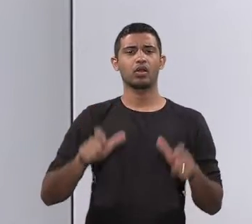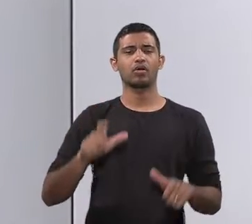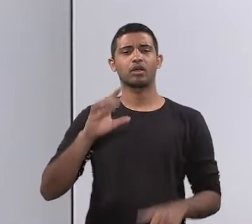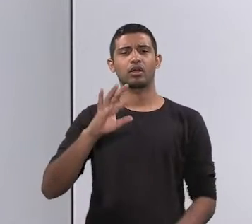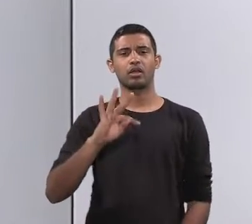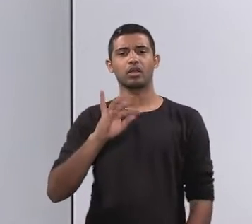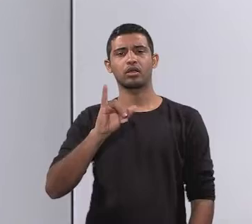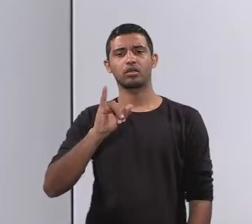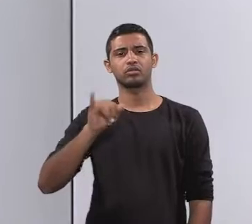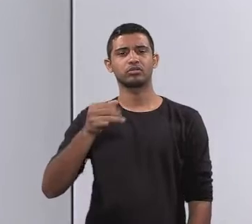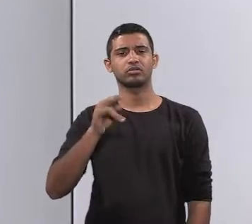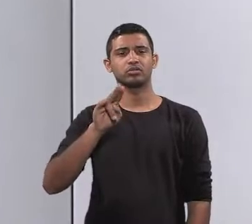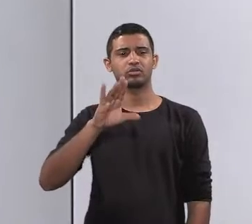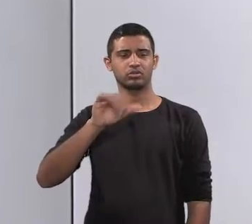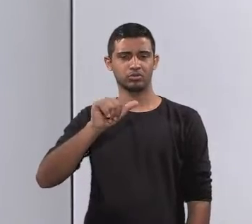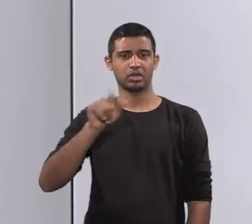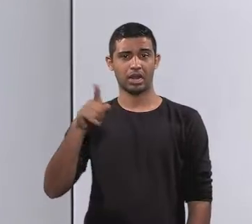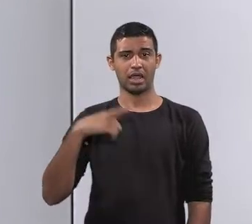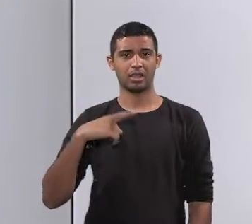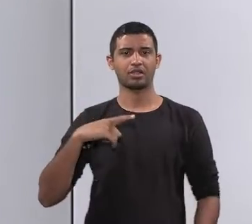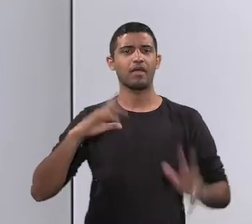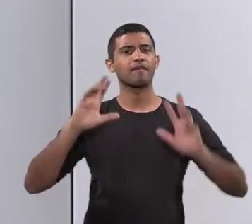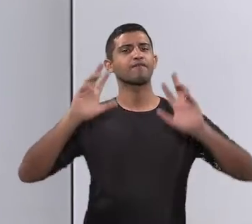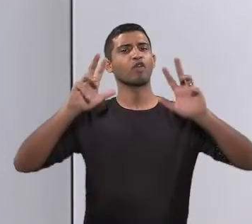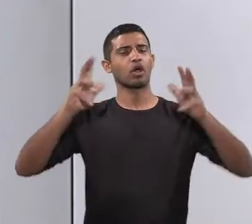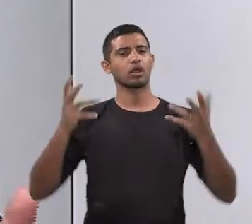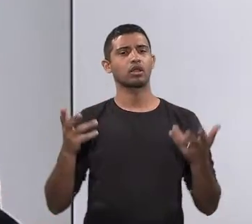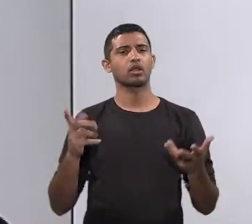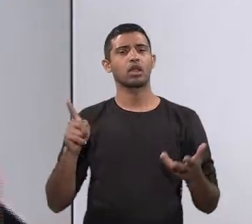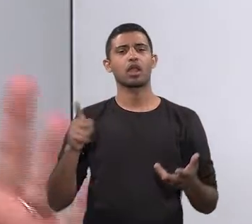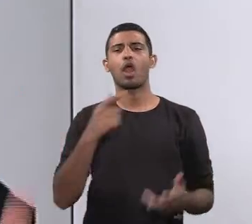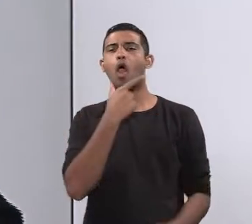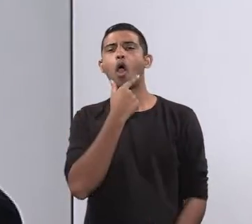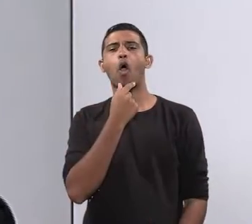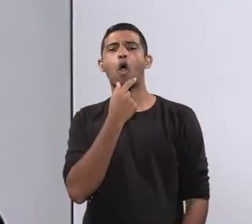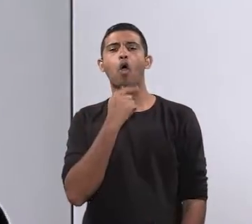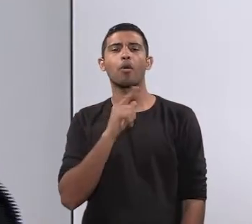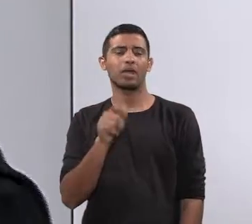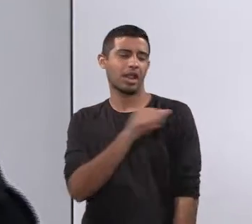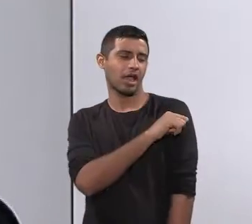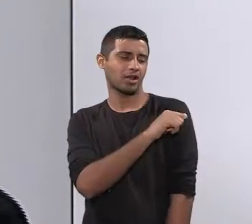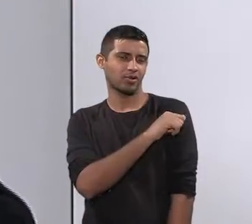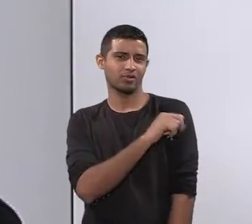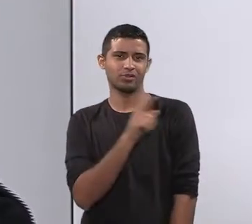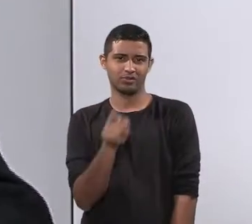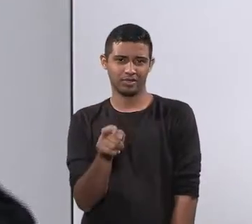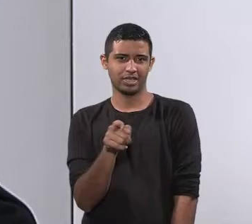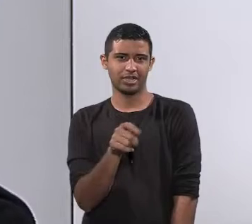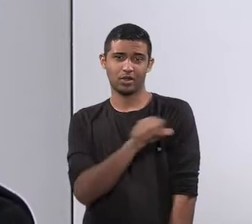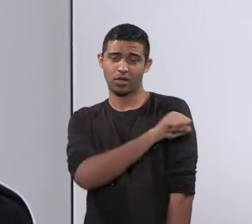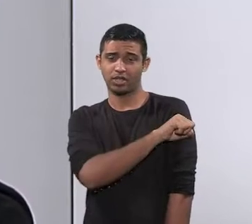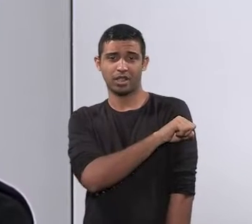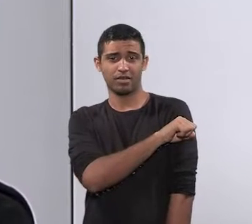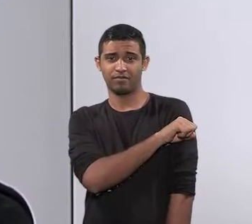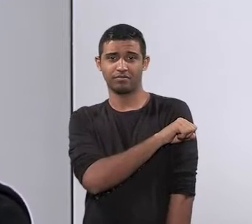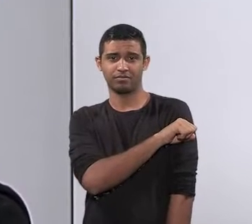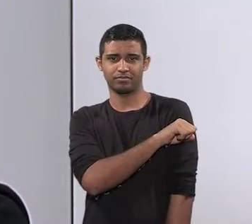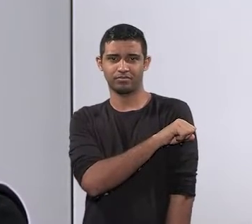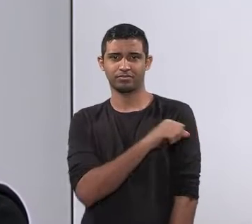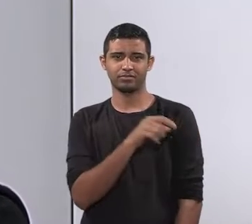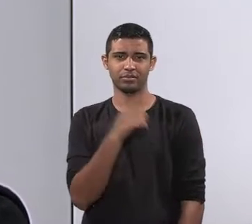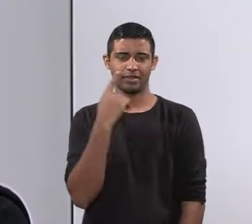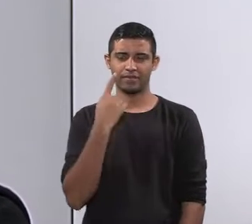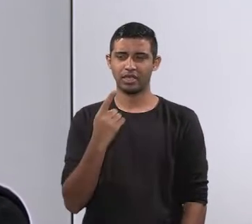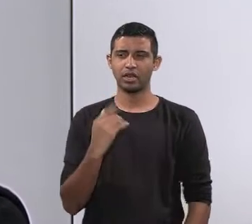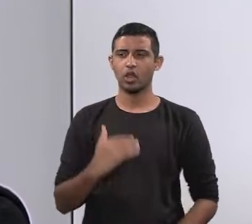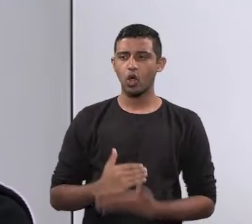da Tijuca, onde fica baseado o nosso voleibol, de um menino, 8º ano ainda, não era federado. O menino, até